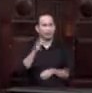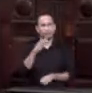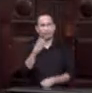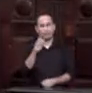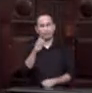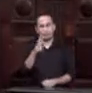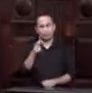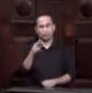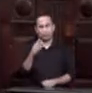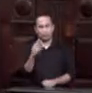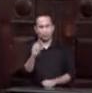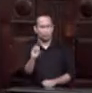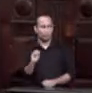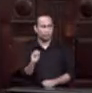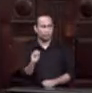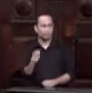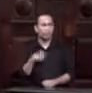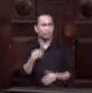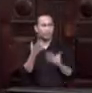bilhões. Então eu peço sim